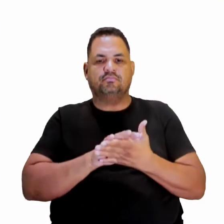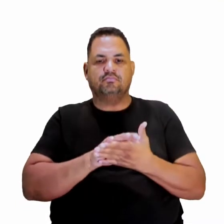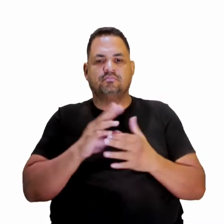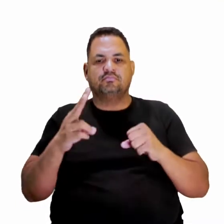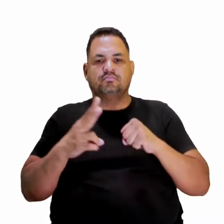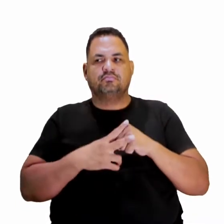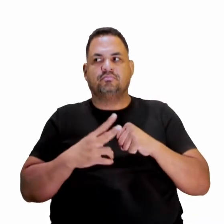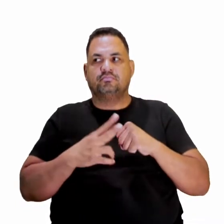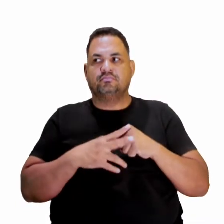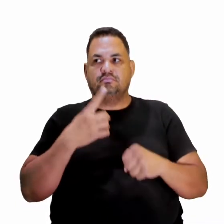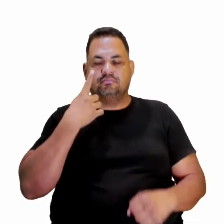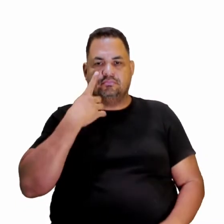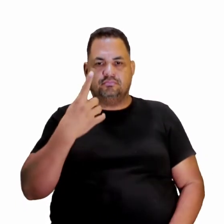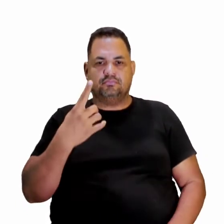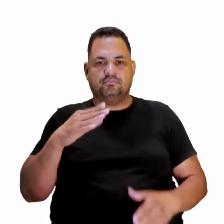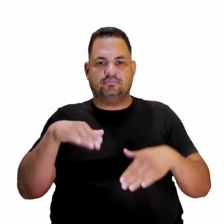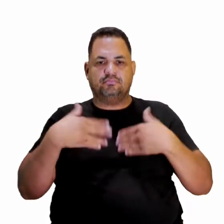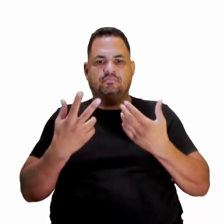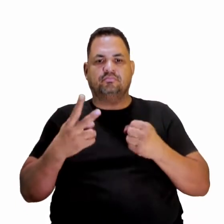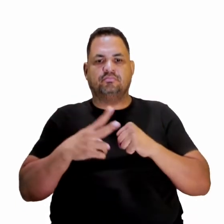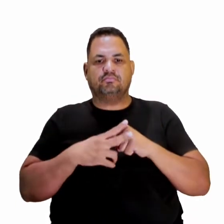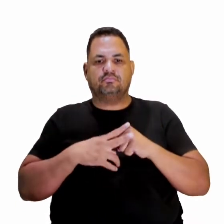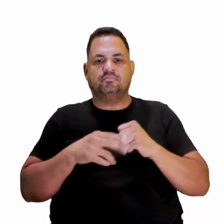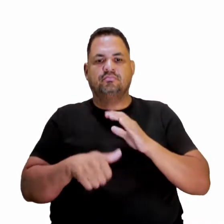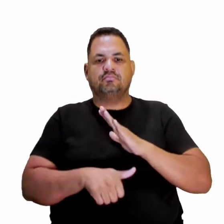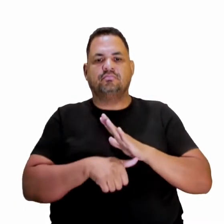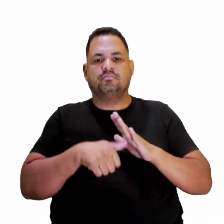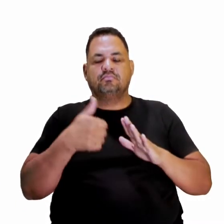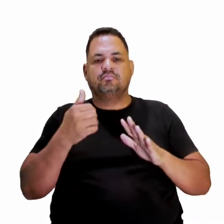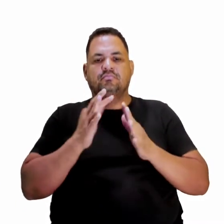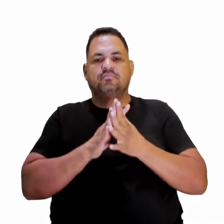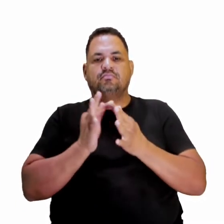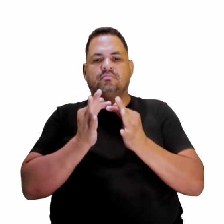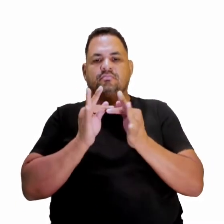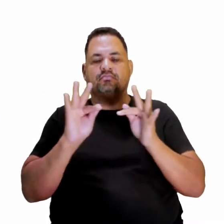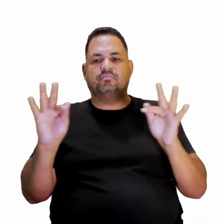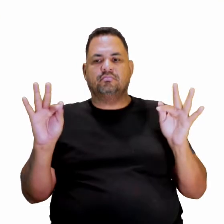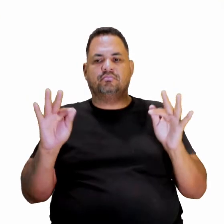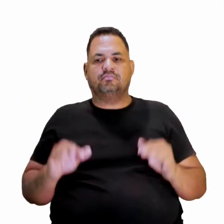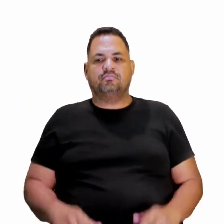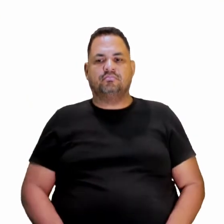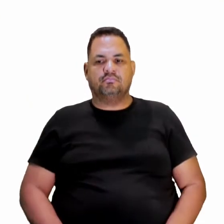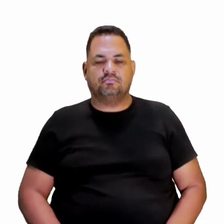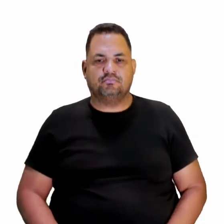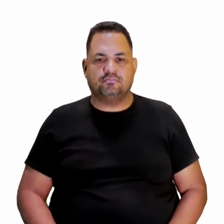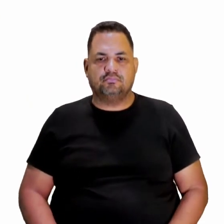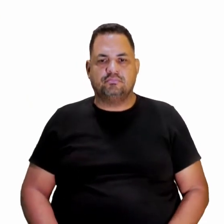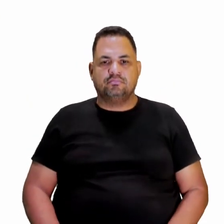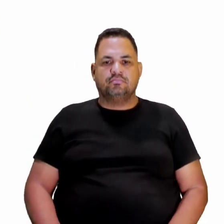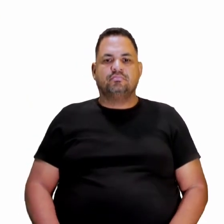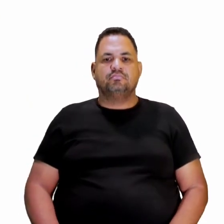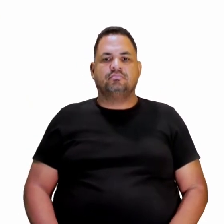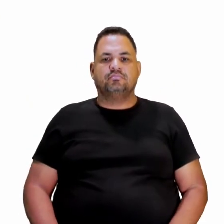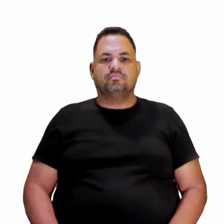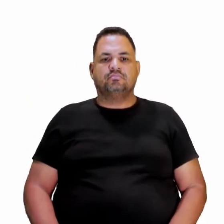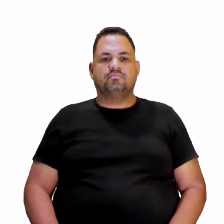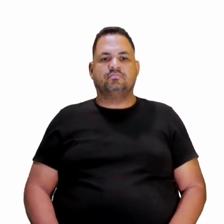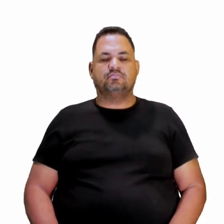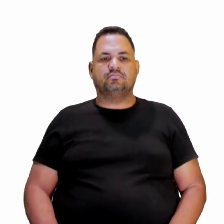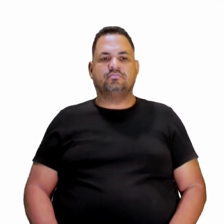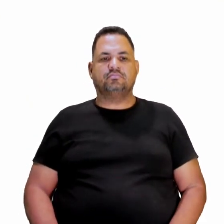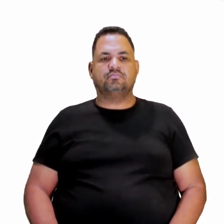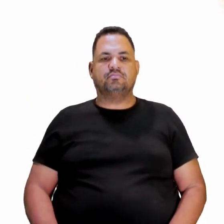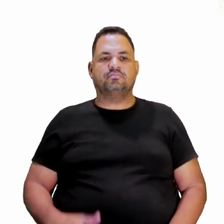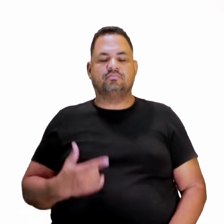os verbos... Qual é o verbo aqui da primeira frase? É o verbo stay. Notaram que o verbo, ele veio daqui,